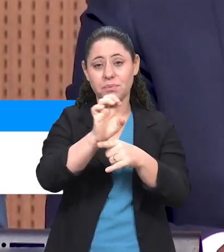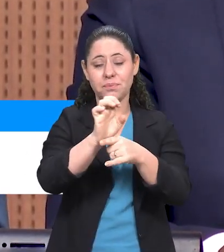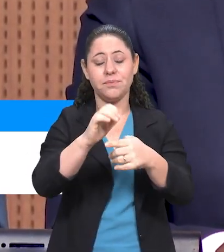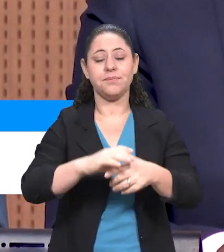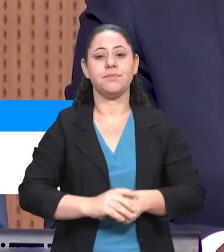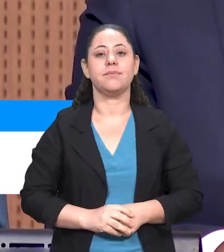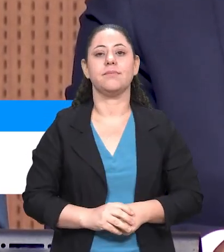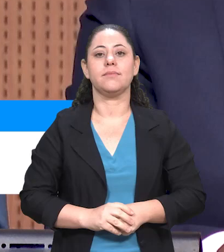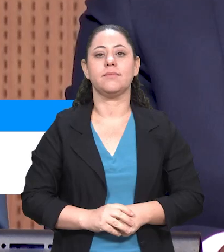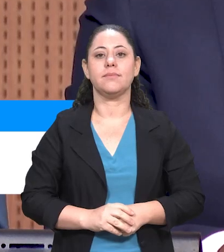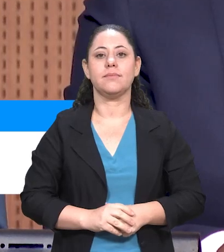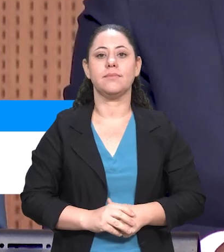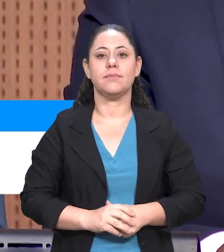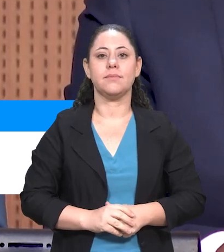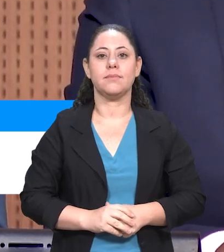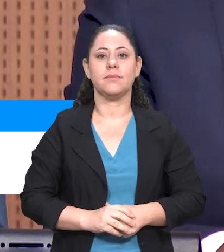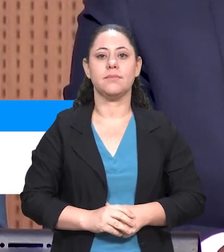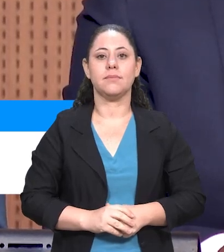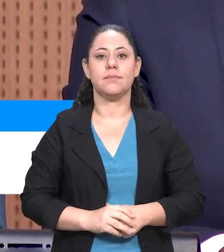é uma época no Mato Grosso do Sul